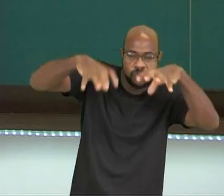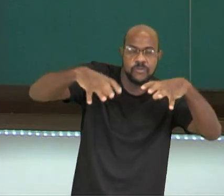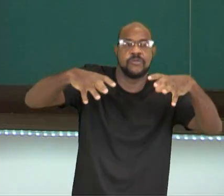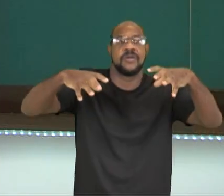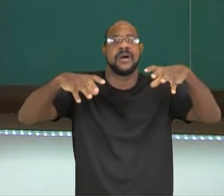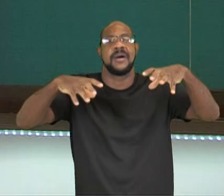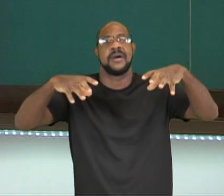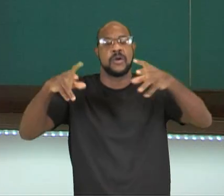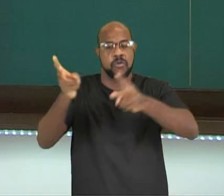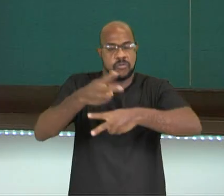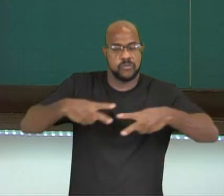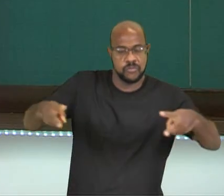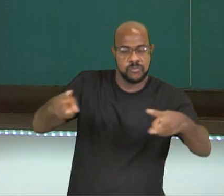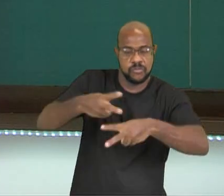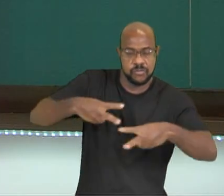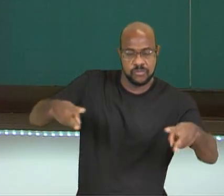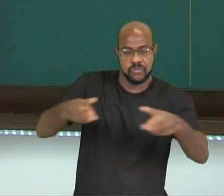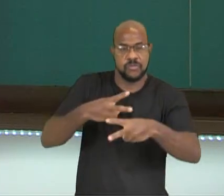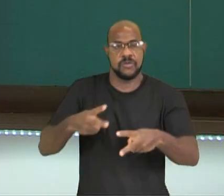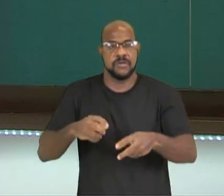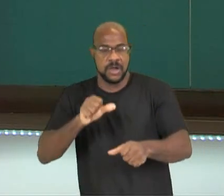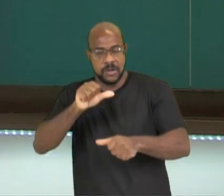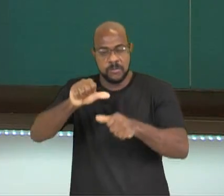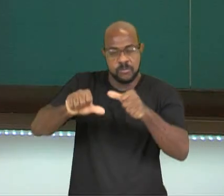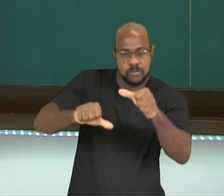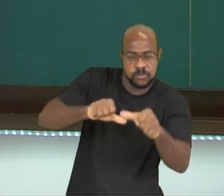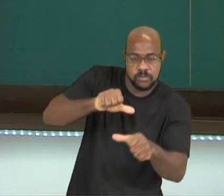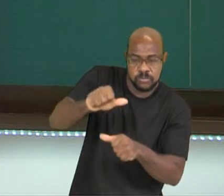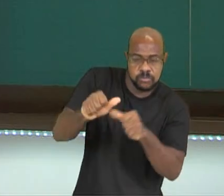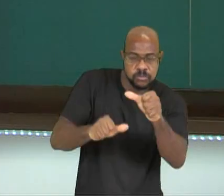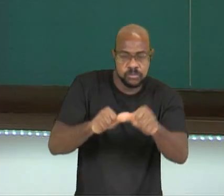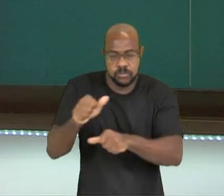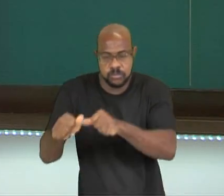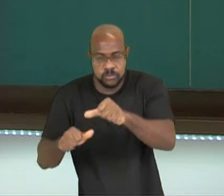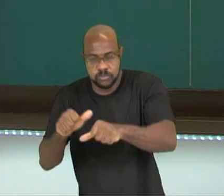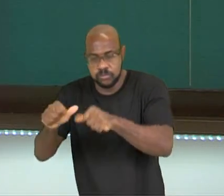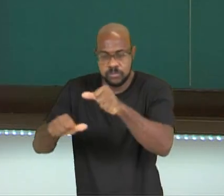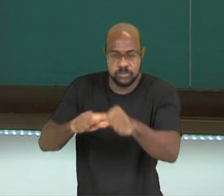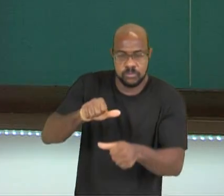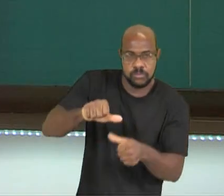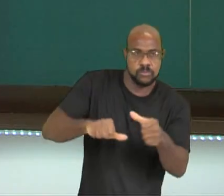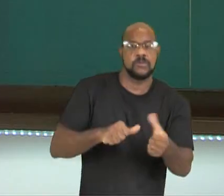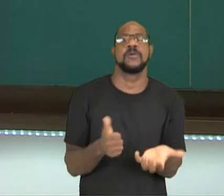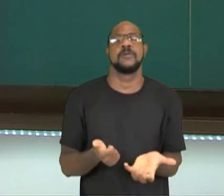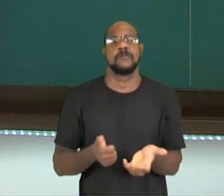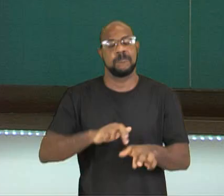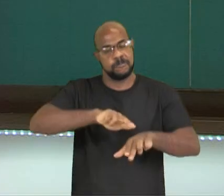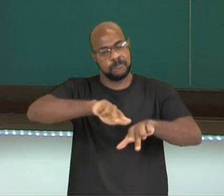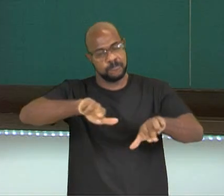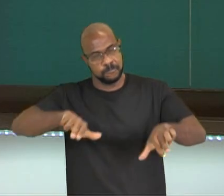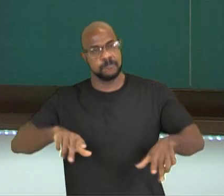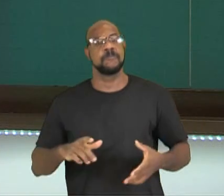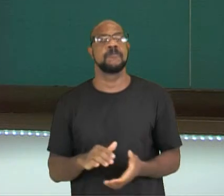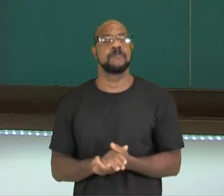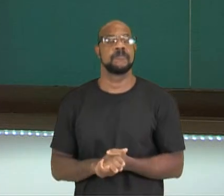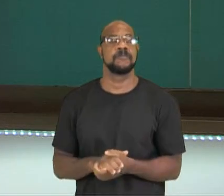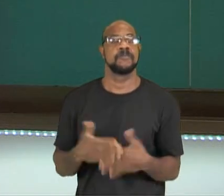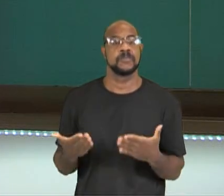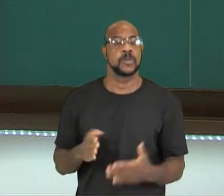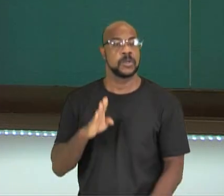vai modelar essa estrutura, vai modificar as características ali no relevo terrestre, certo?